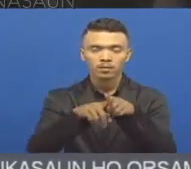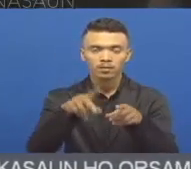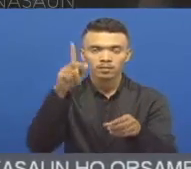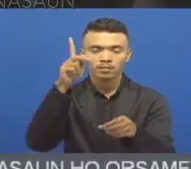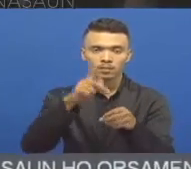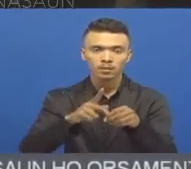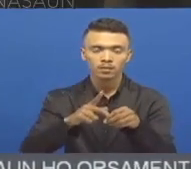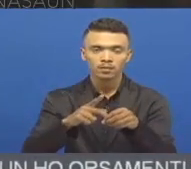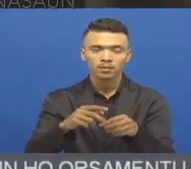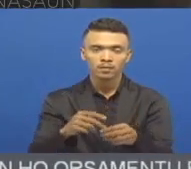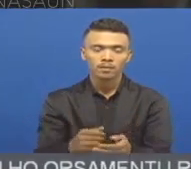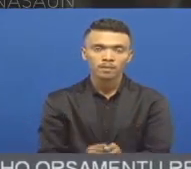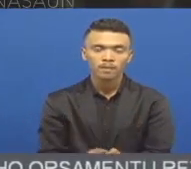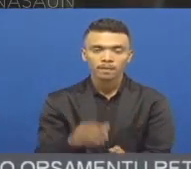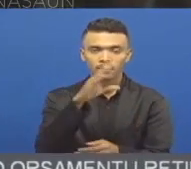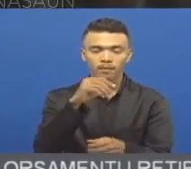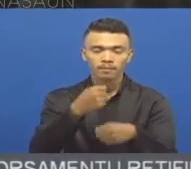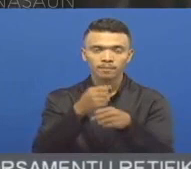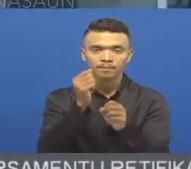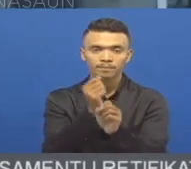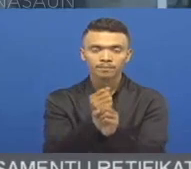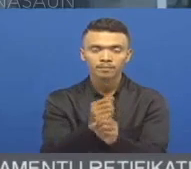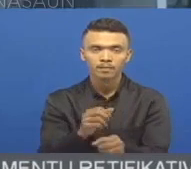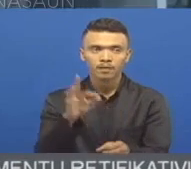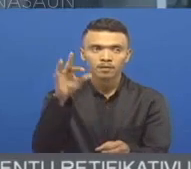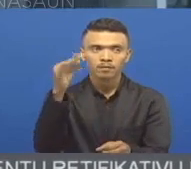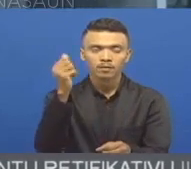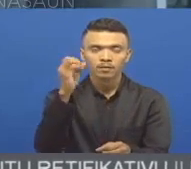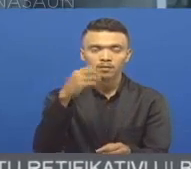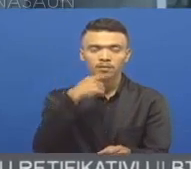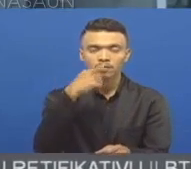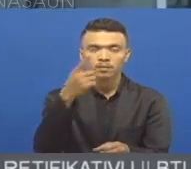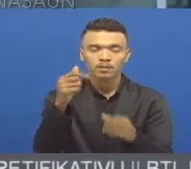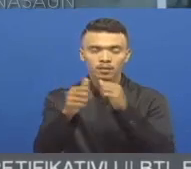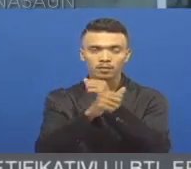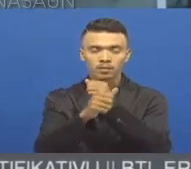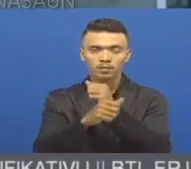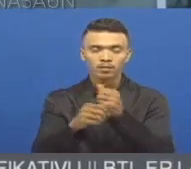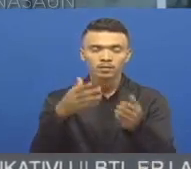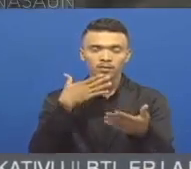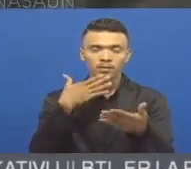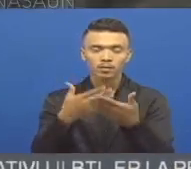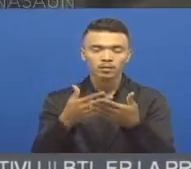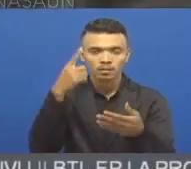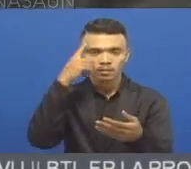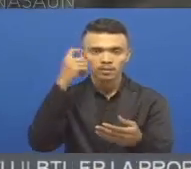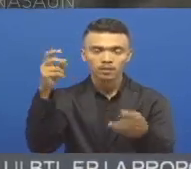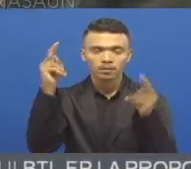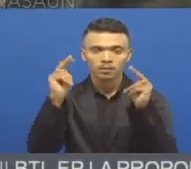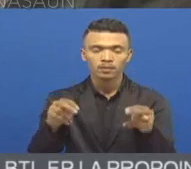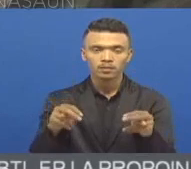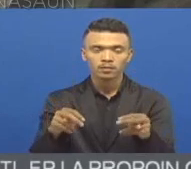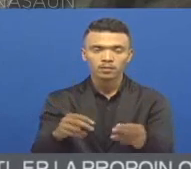petróleo, regime taça no produtos. Francisco Monteiro considera assunto iracné essencial, também é precisa